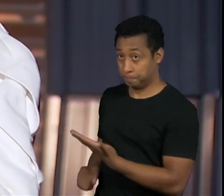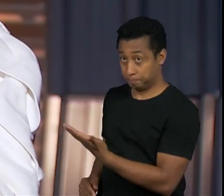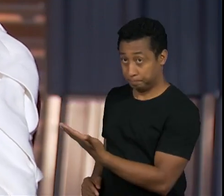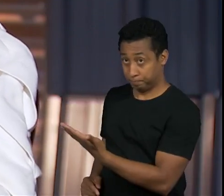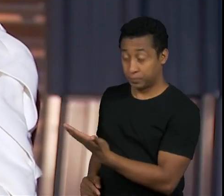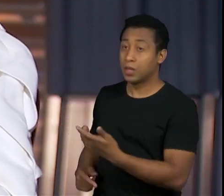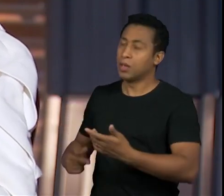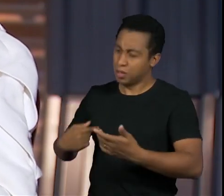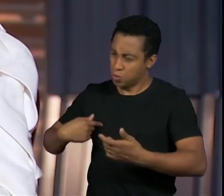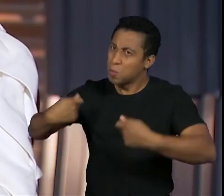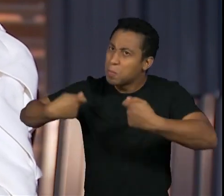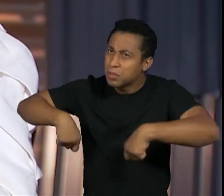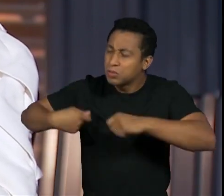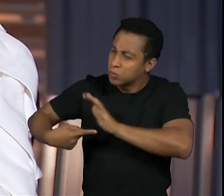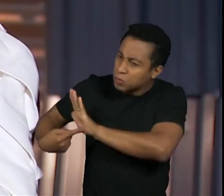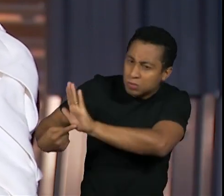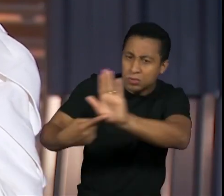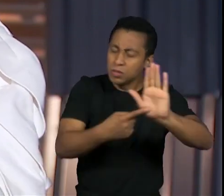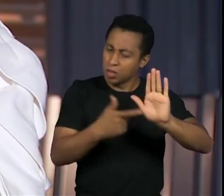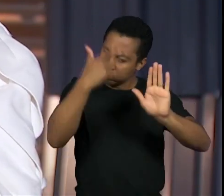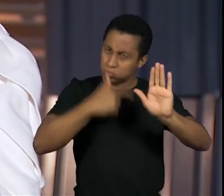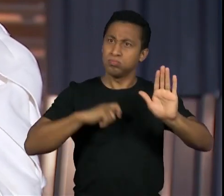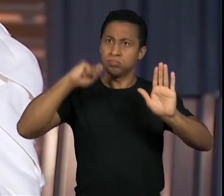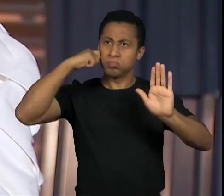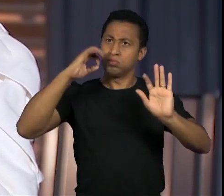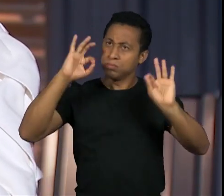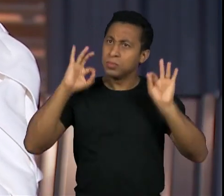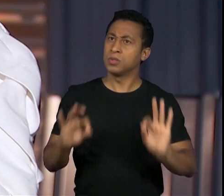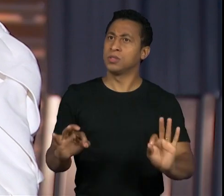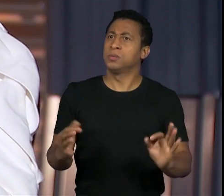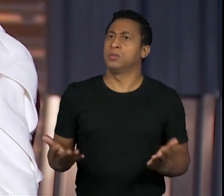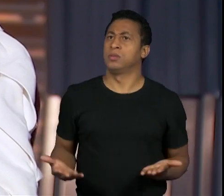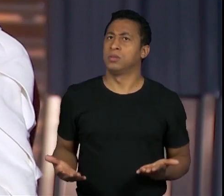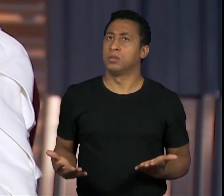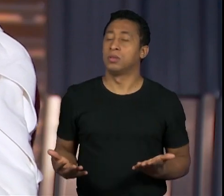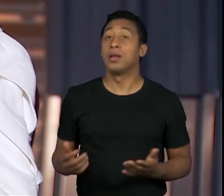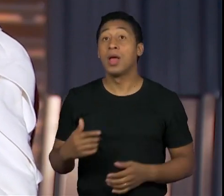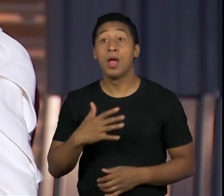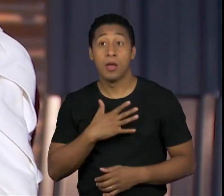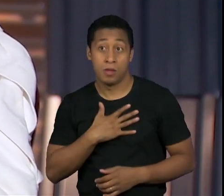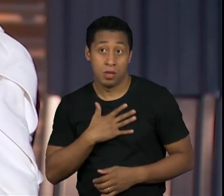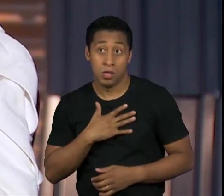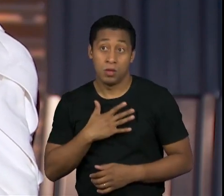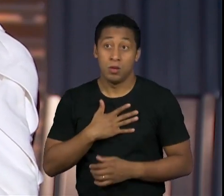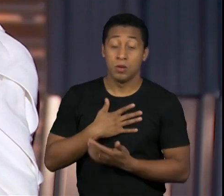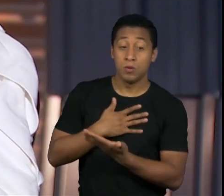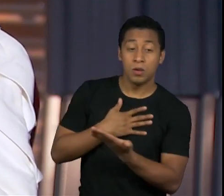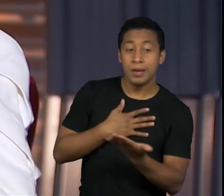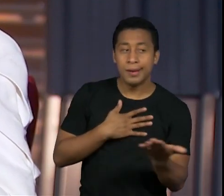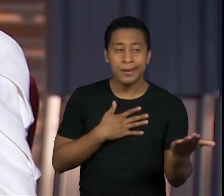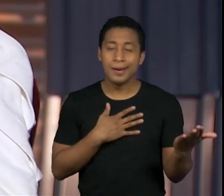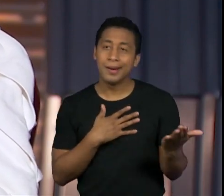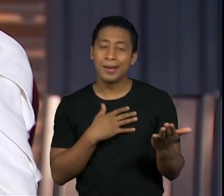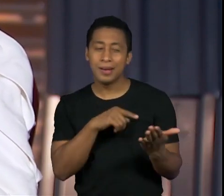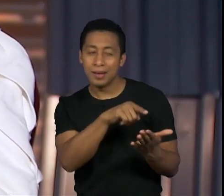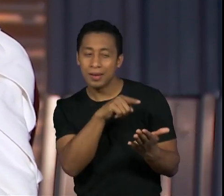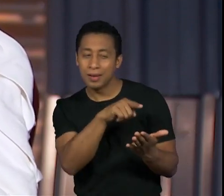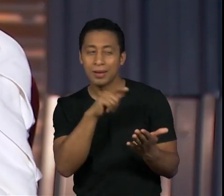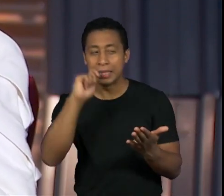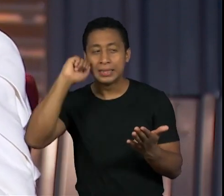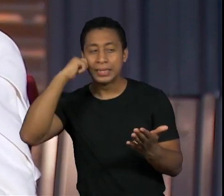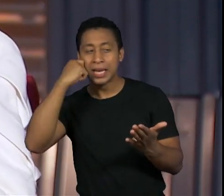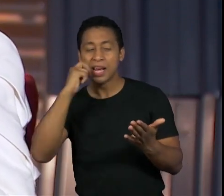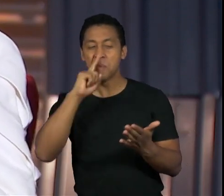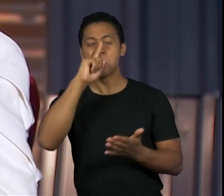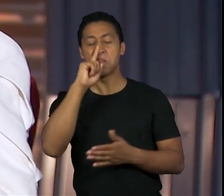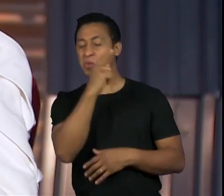usar isso em favor da minha comunidade. Eu sou aquela que não emano tanto perigo. Sei. Né? Ela não, é como se diz no Brasil,